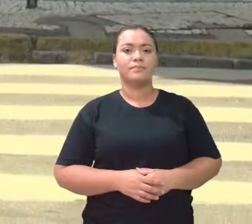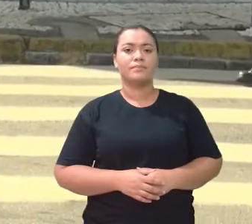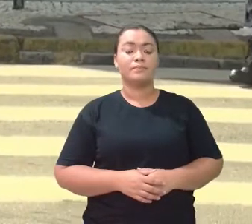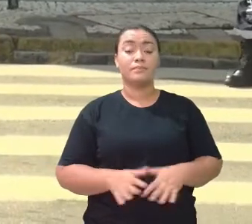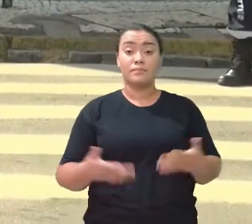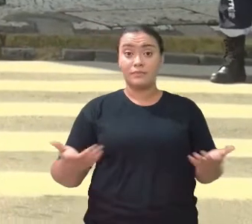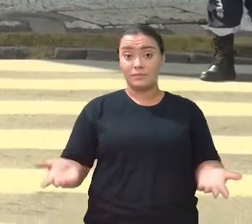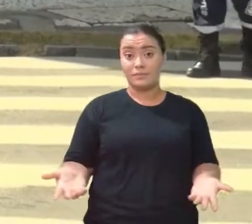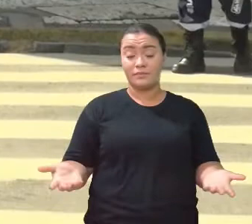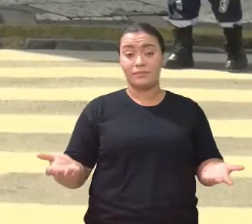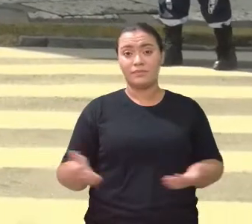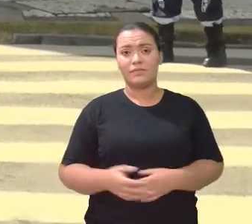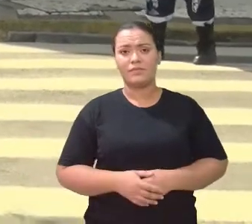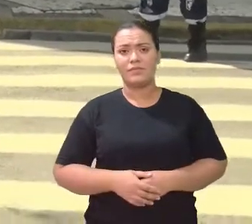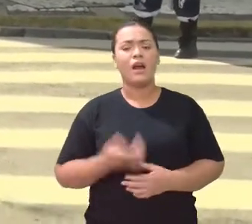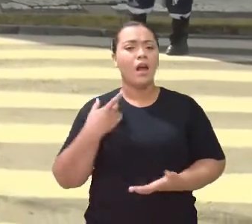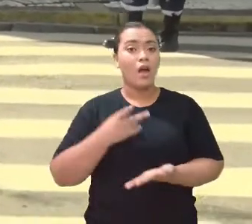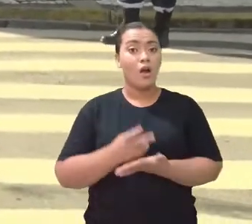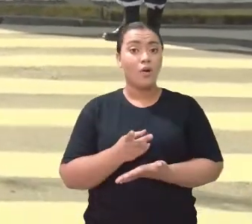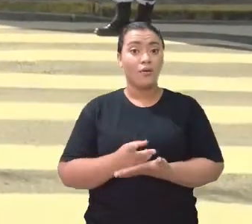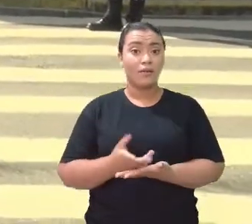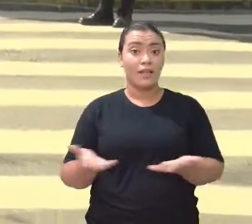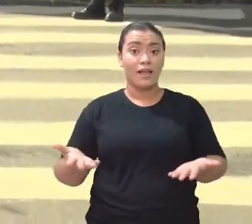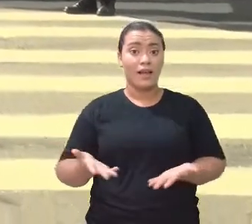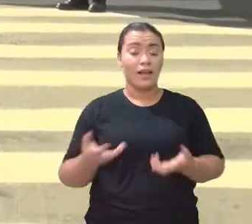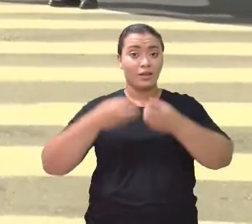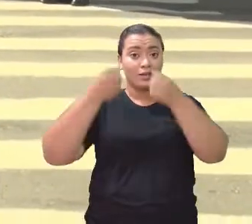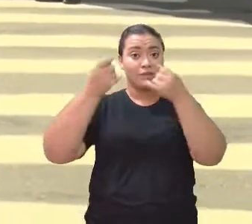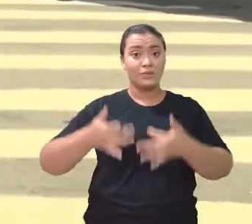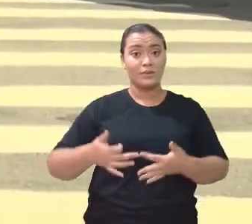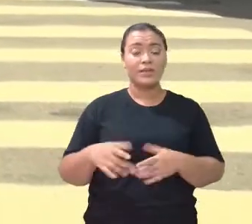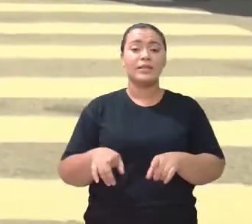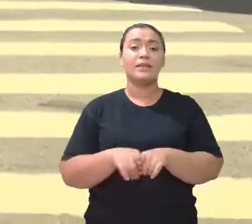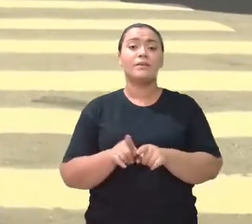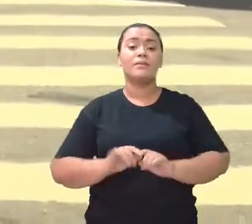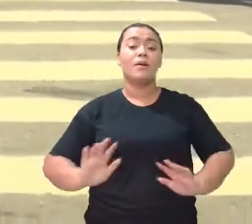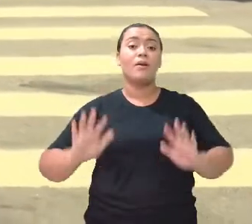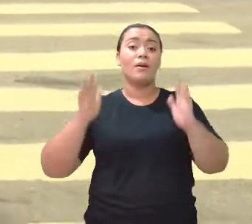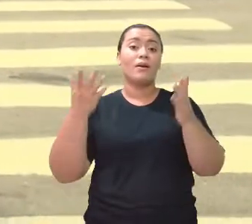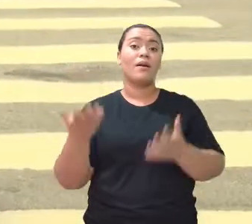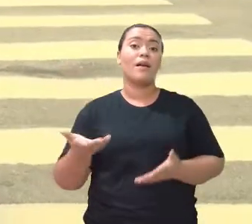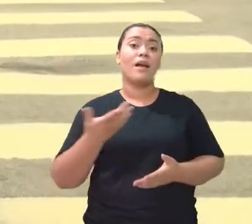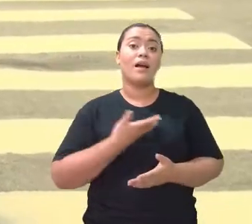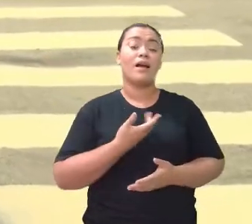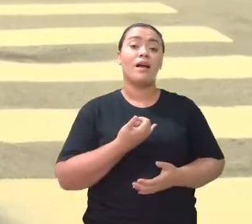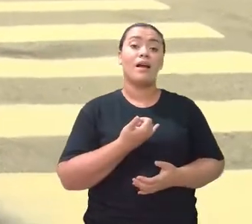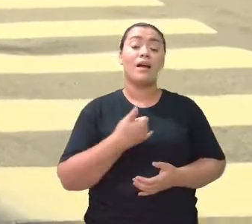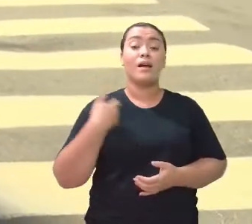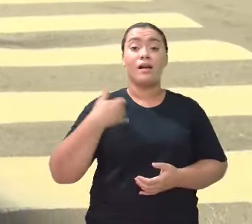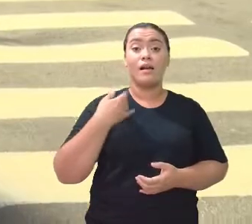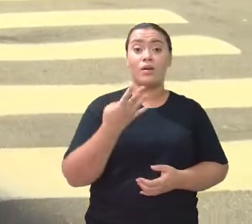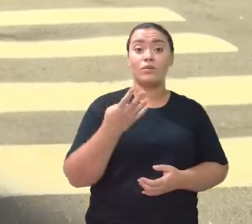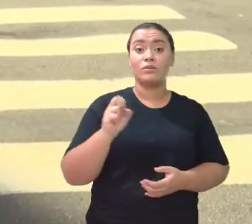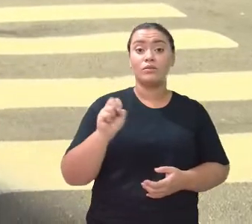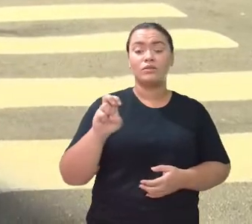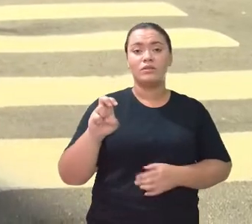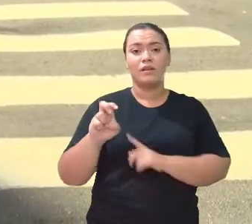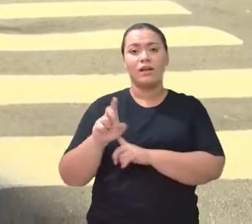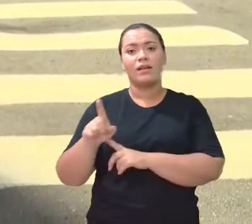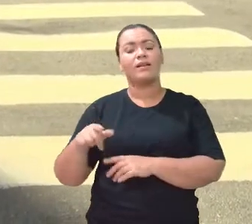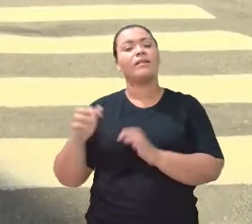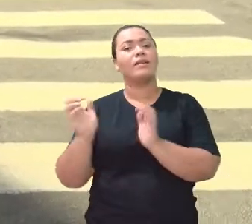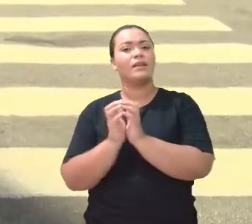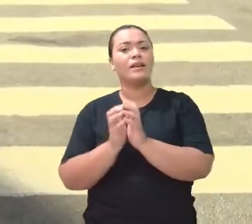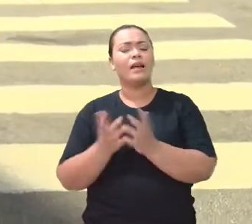Bom, pessoal, então para continuar a nossa explanação, né, em comemoração aos 485 anos da cidade, a gente veio sentir a cidade